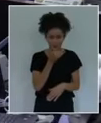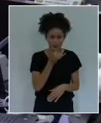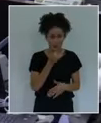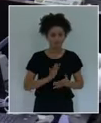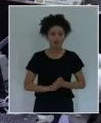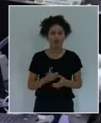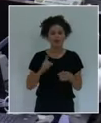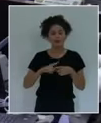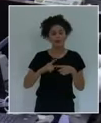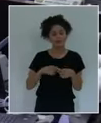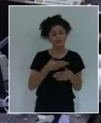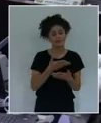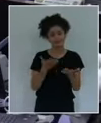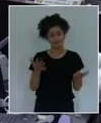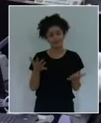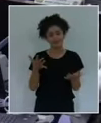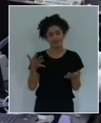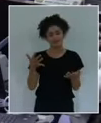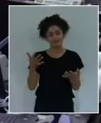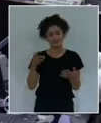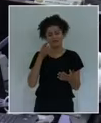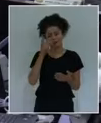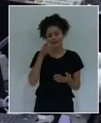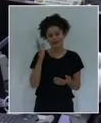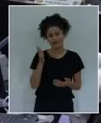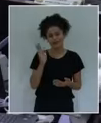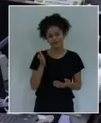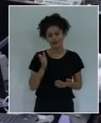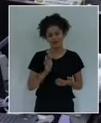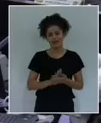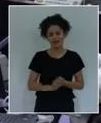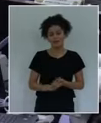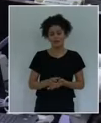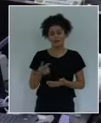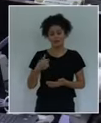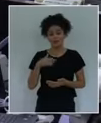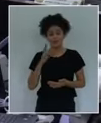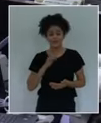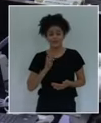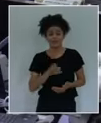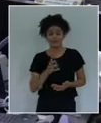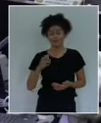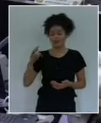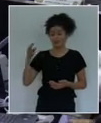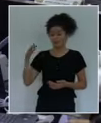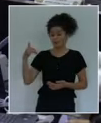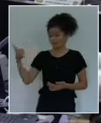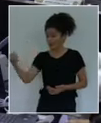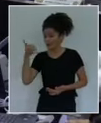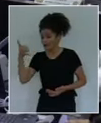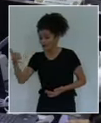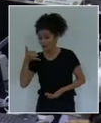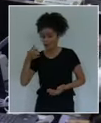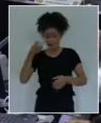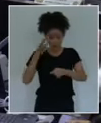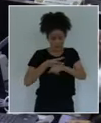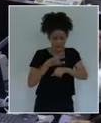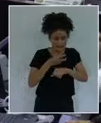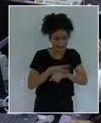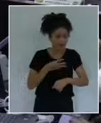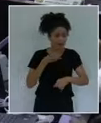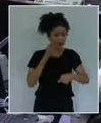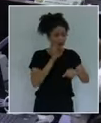mesmos falaram aí, a gente, além agora do telefone, a gente tem que responder os WhatsApp também, porque é muito WhatsApp que chega, muitas pessoas